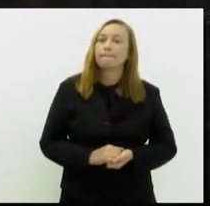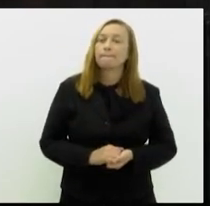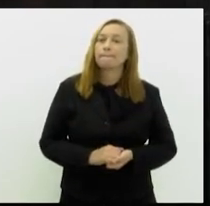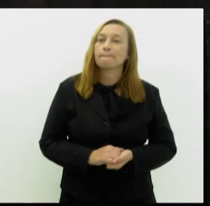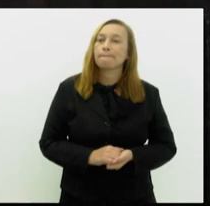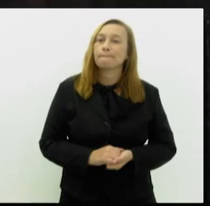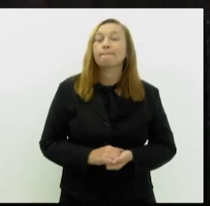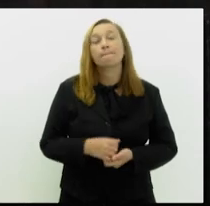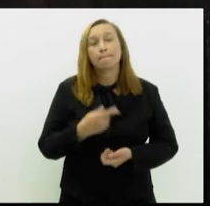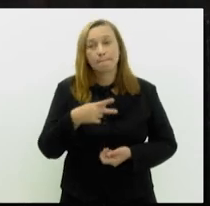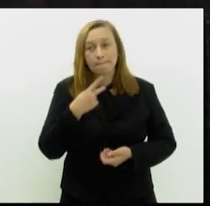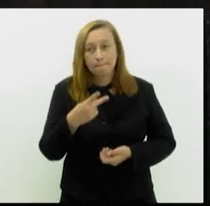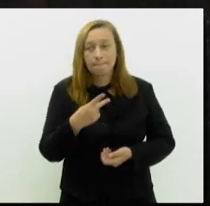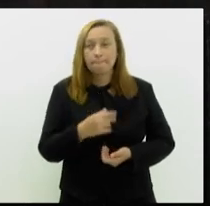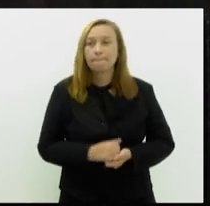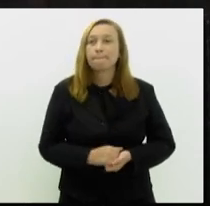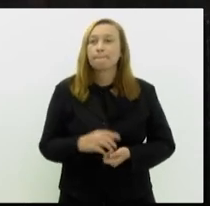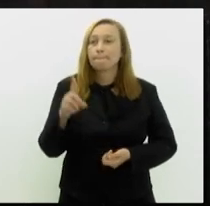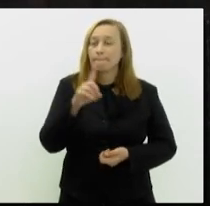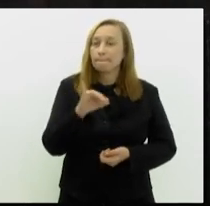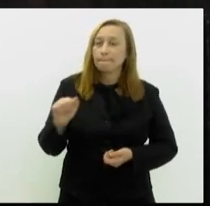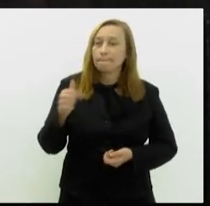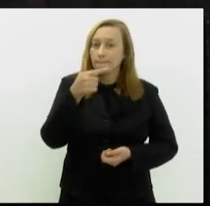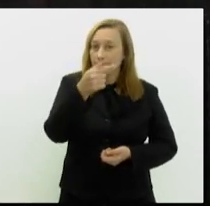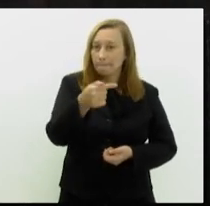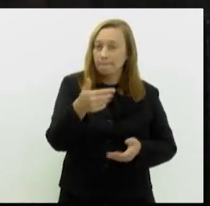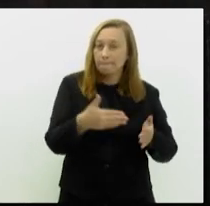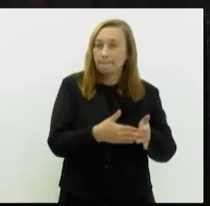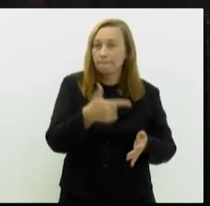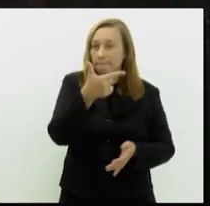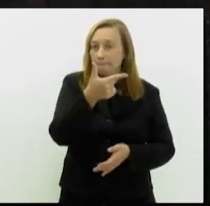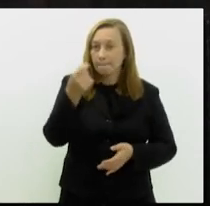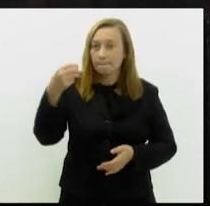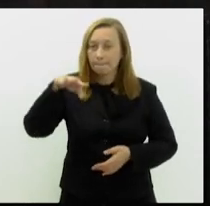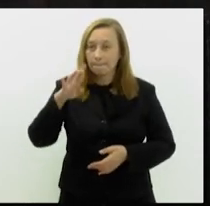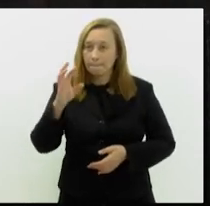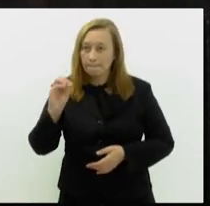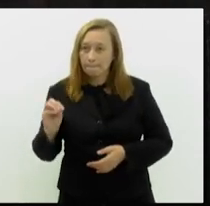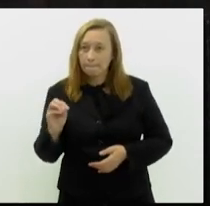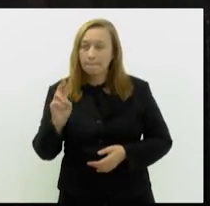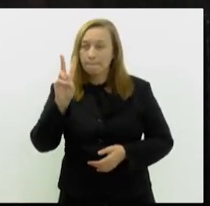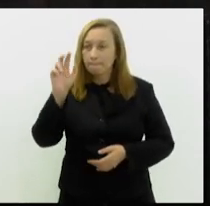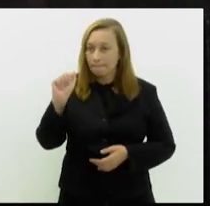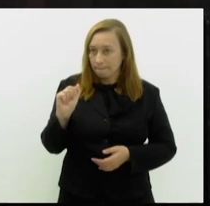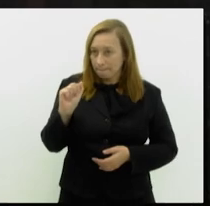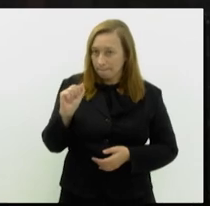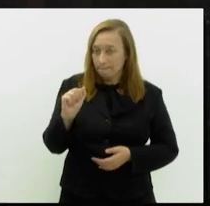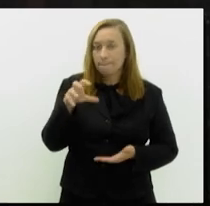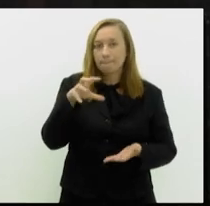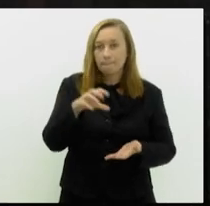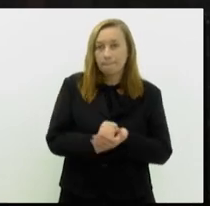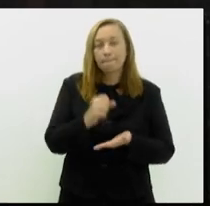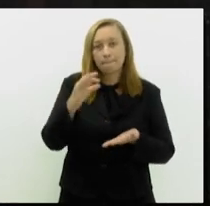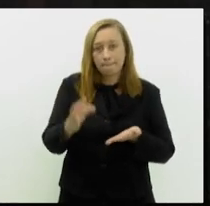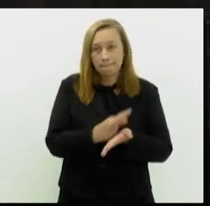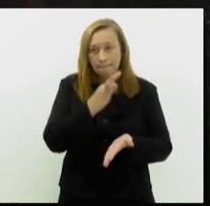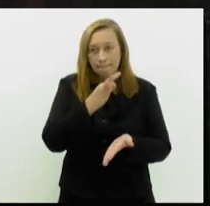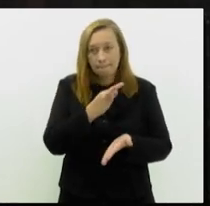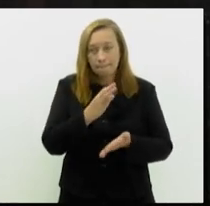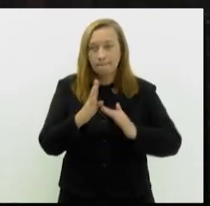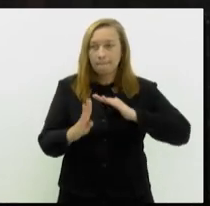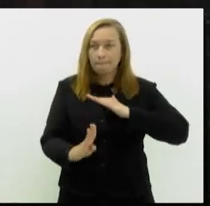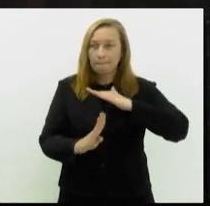referendando, né, reafirmando as datas do dia 7 ao dia 20 de maio para o preenchimento dessas vagas, para a inscrição dos